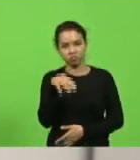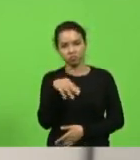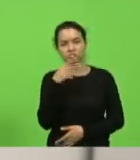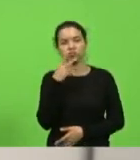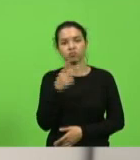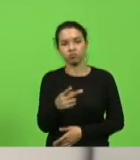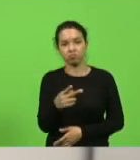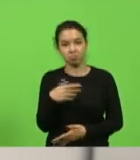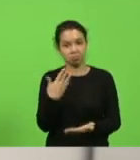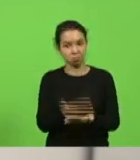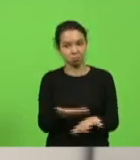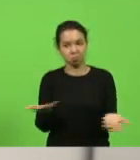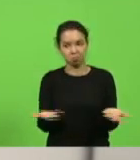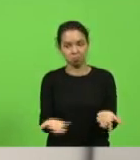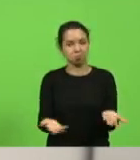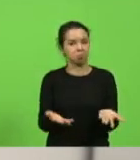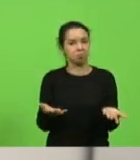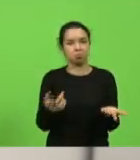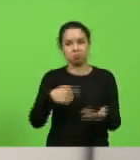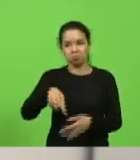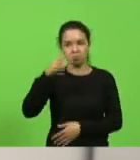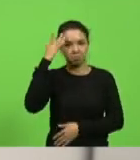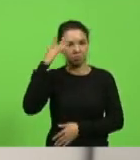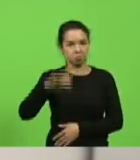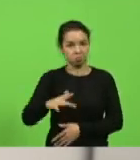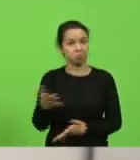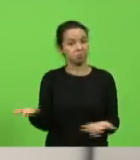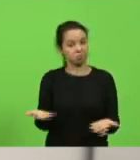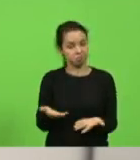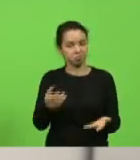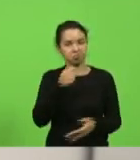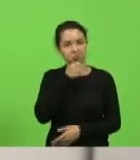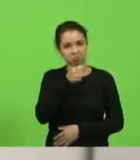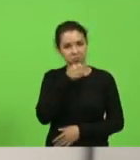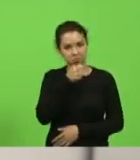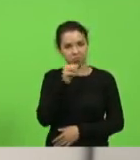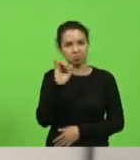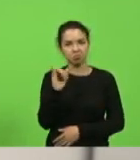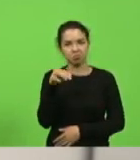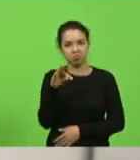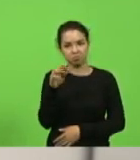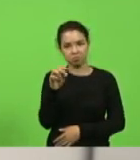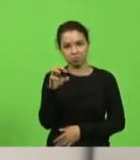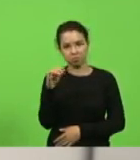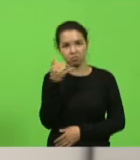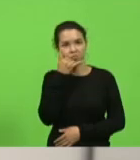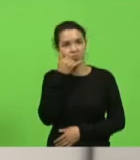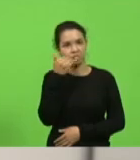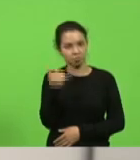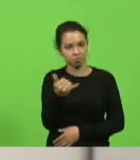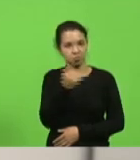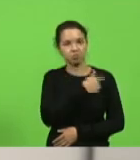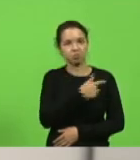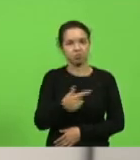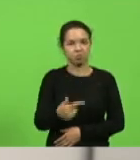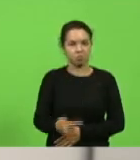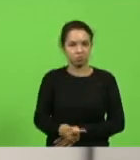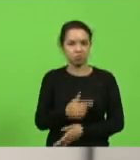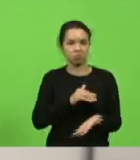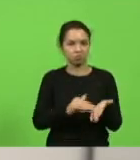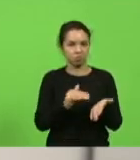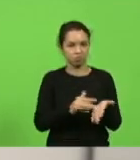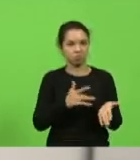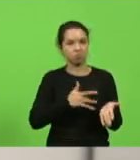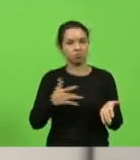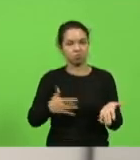ninguém sabia, mas a partir de agora, um repórter da Intercept fez contato com a Secretaria da Saúde e agora